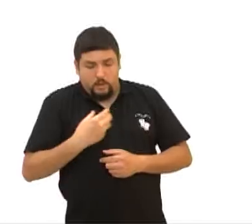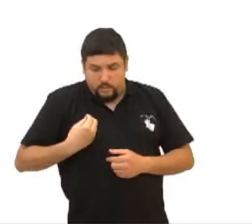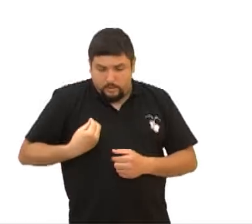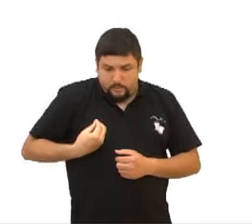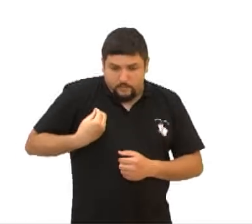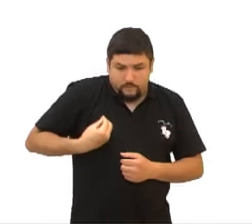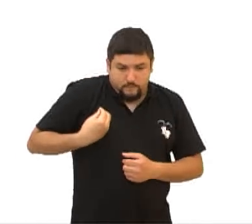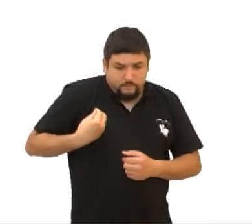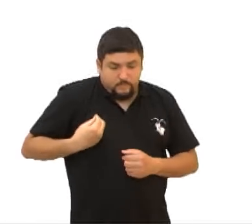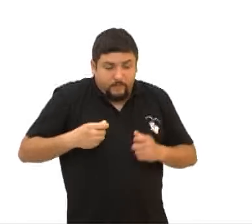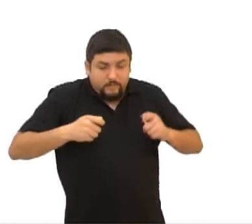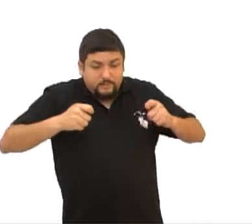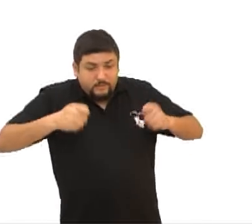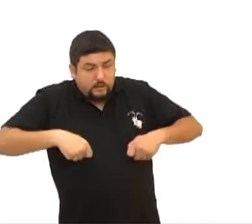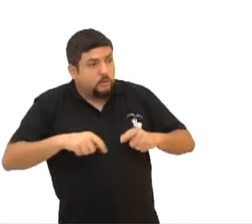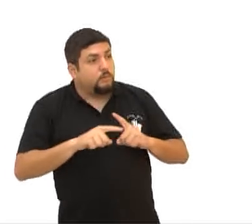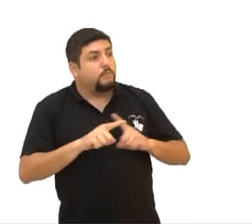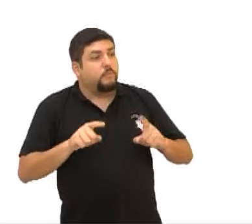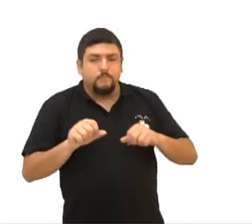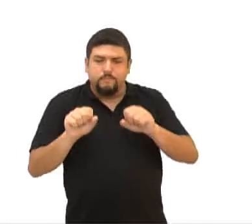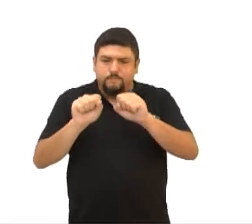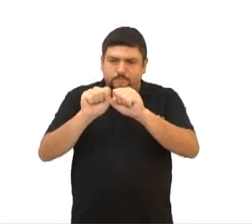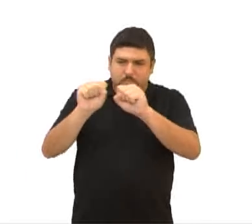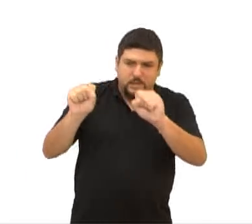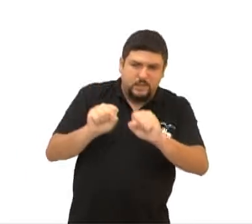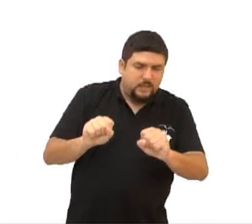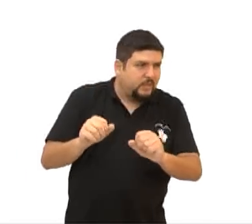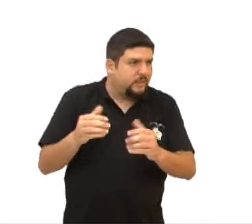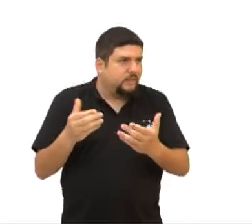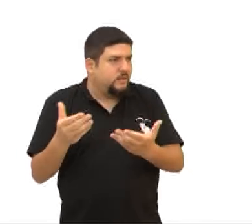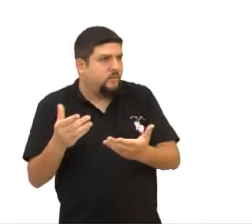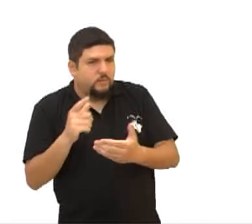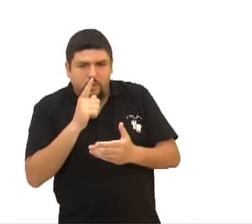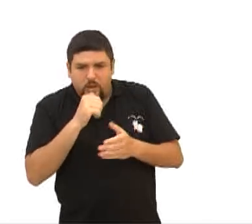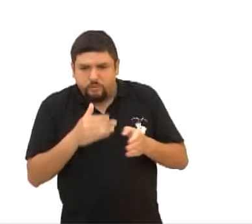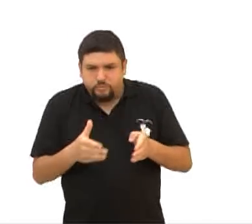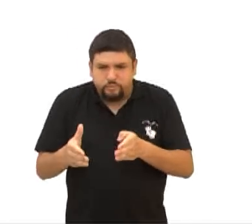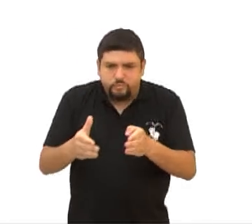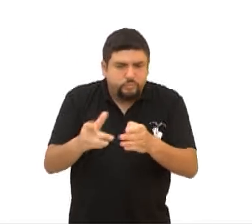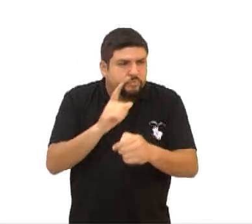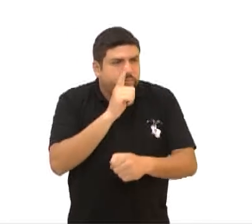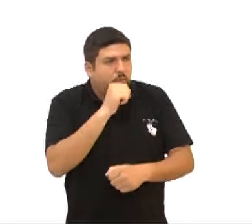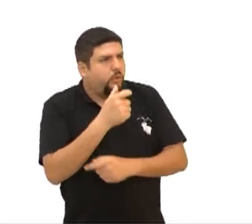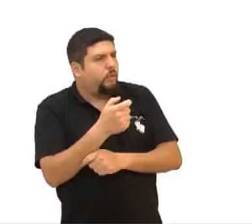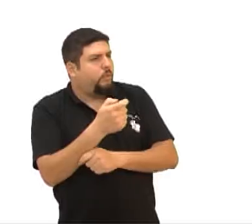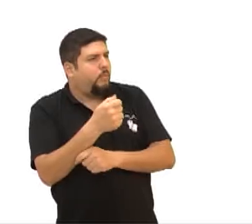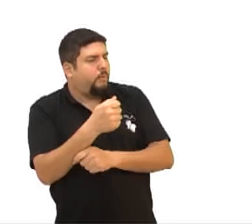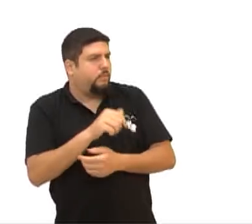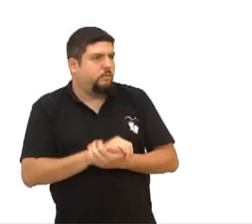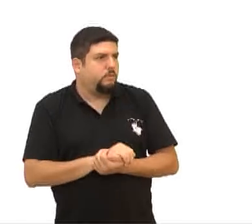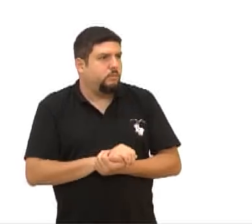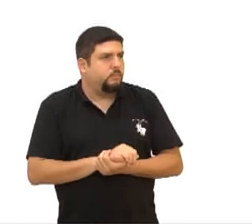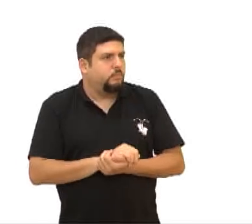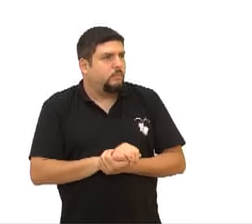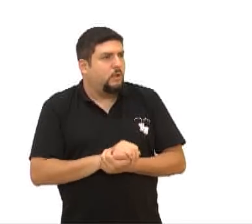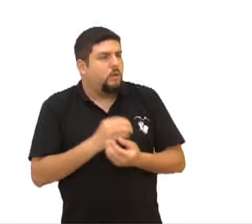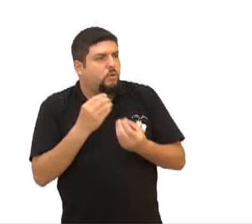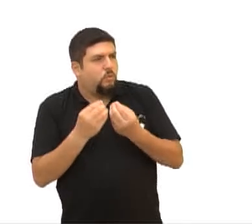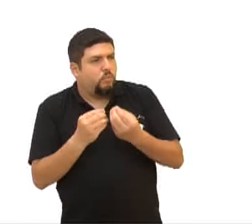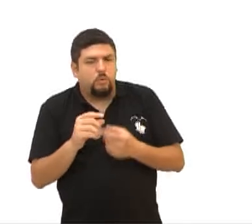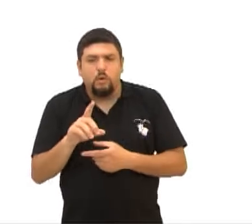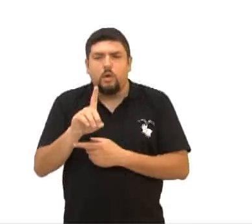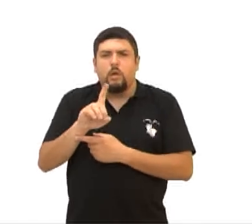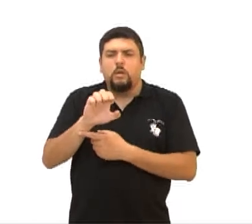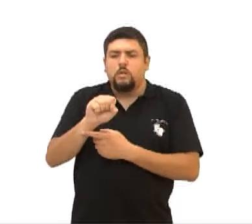com esses sistemas mais importantes de manancial que temos. O Descoberto e Santa